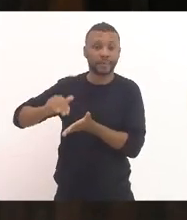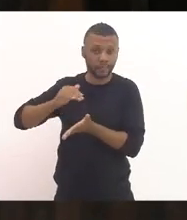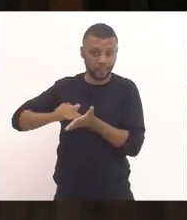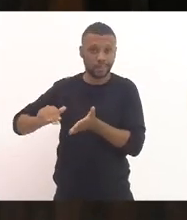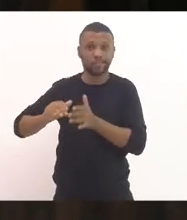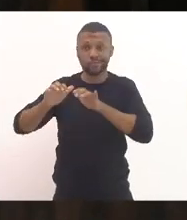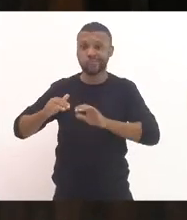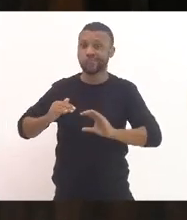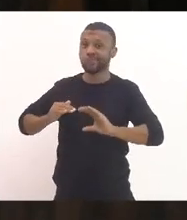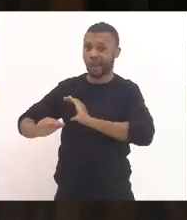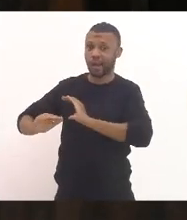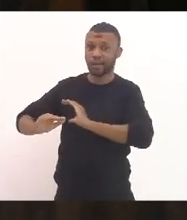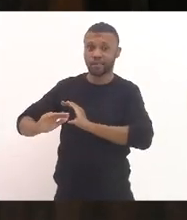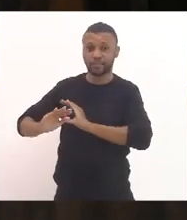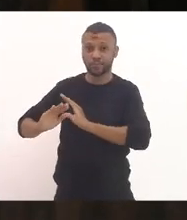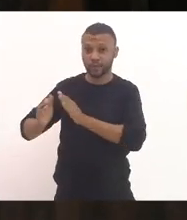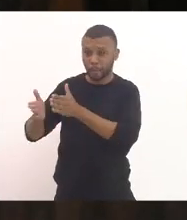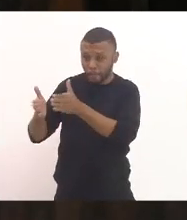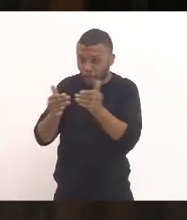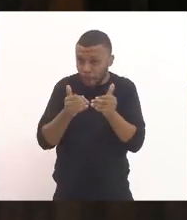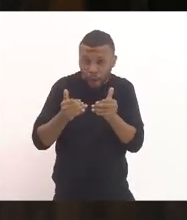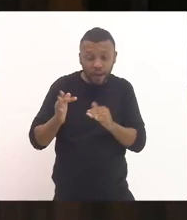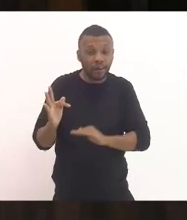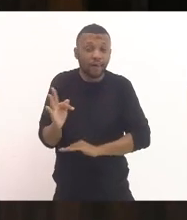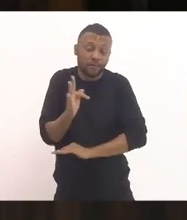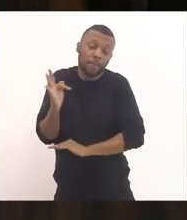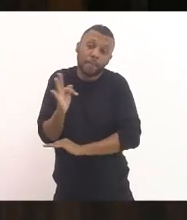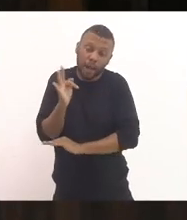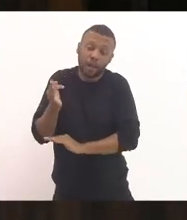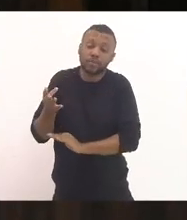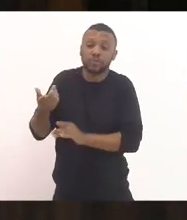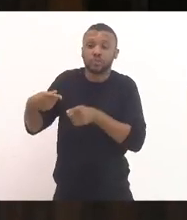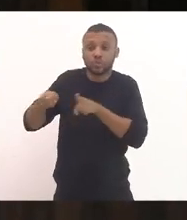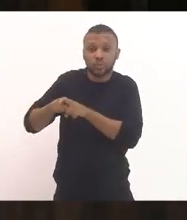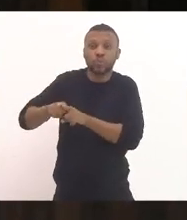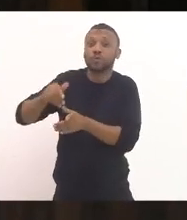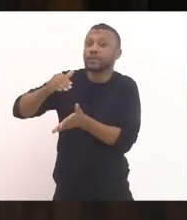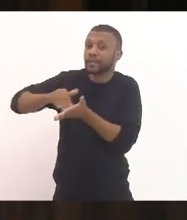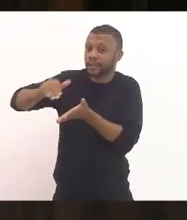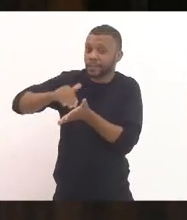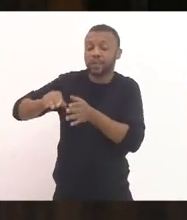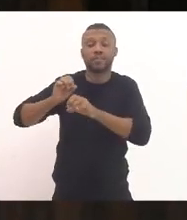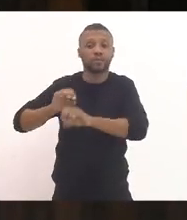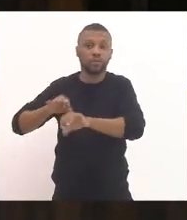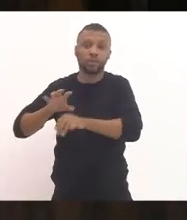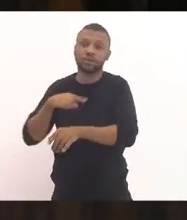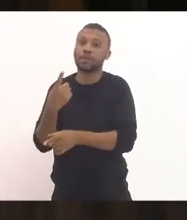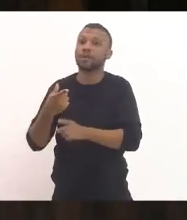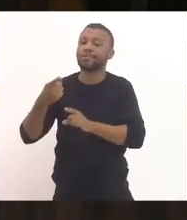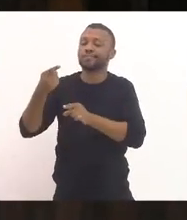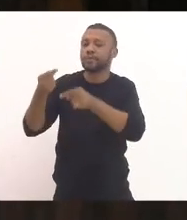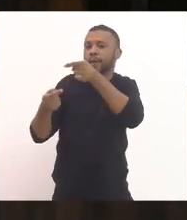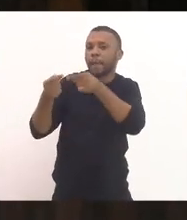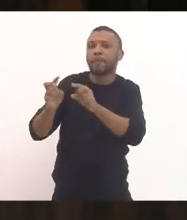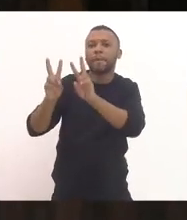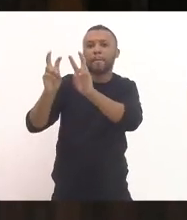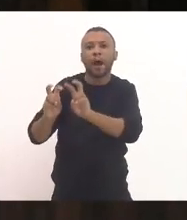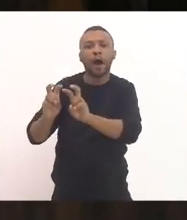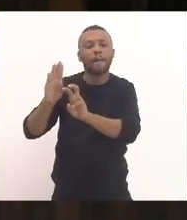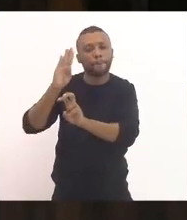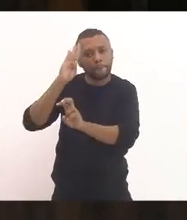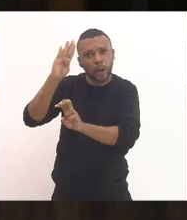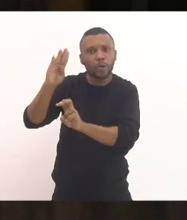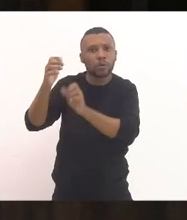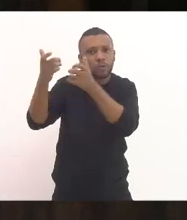encaminhamento do requerimento formal de audiência com o senhor secretário de Estado de Educação para que a gente possa tratar de pautas de levante sobre o